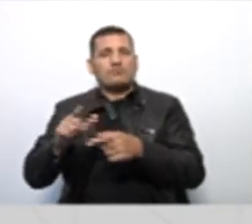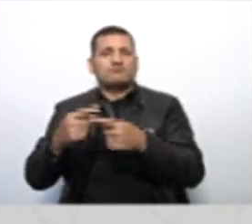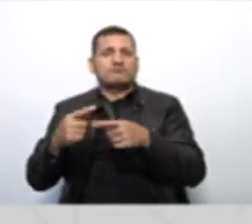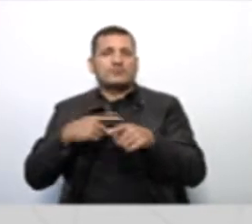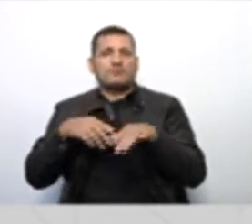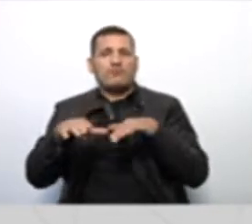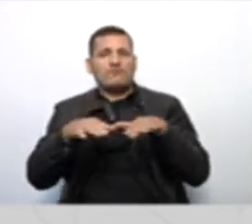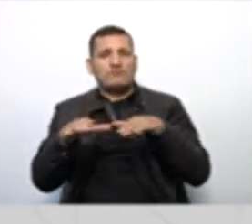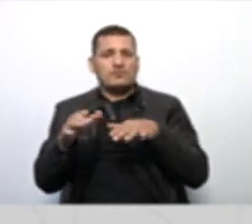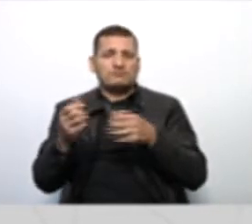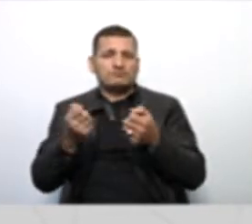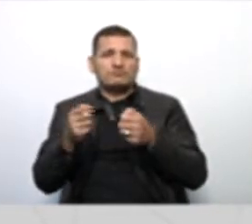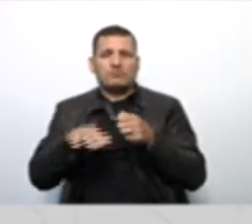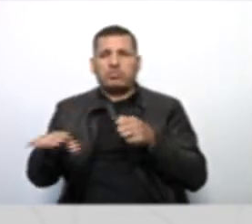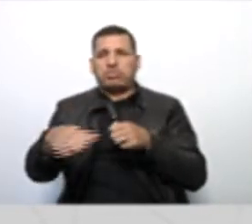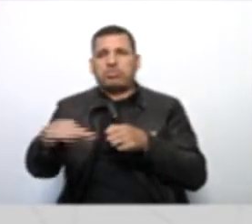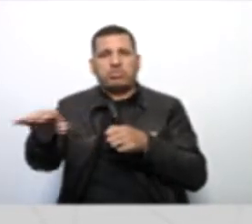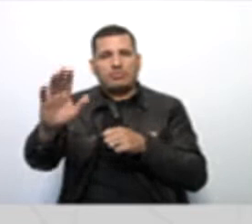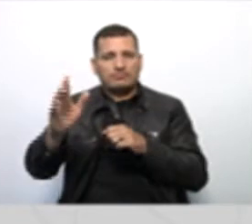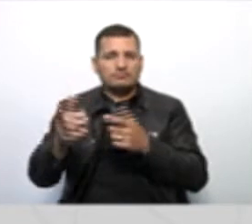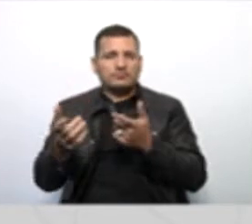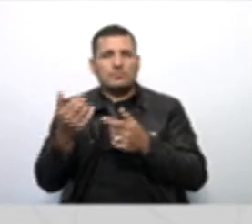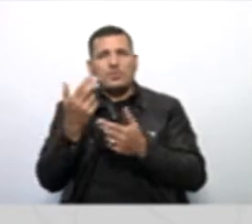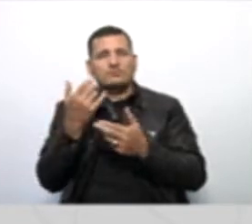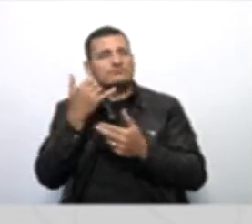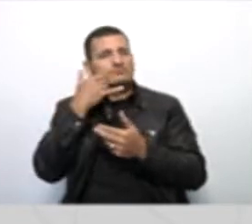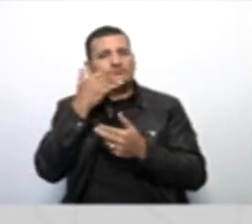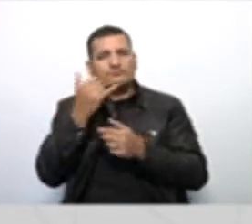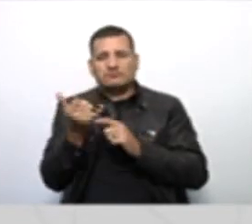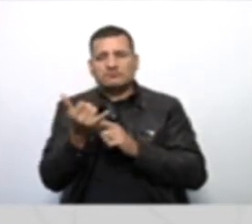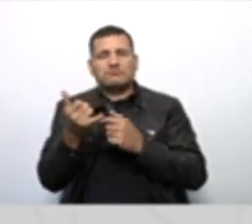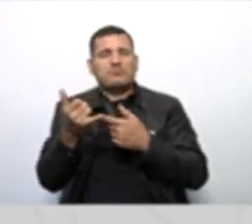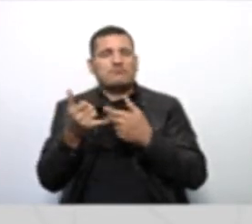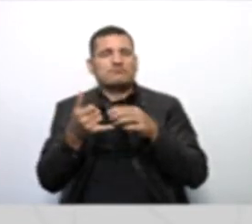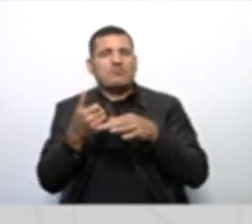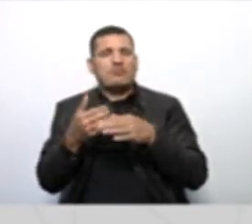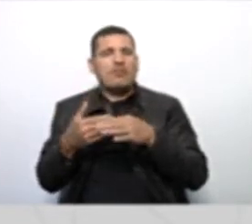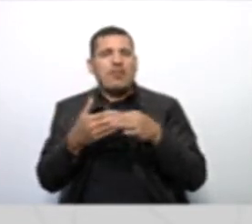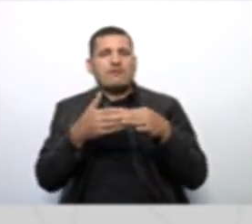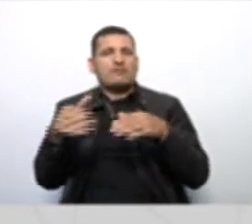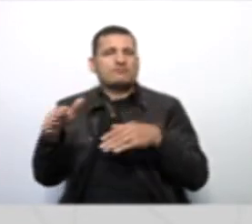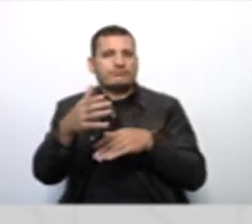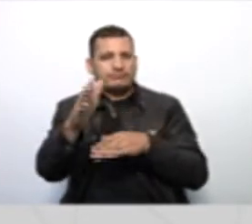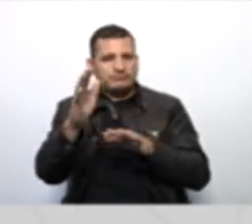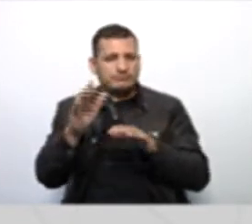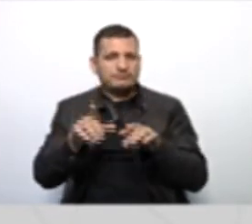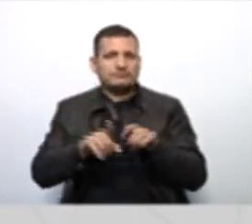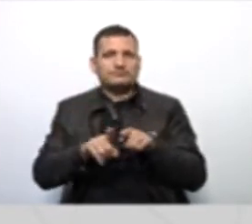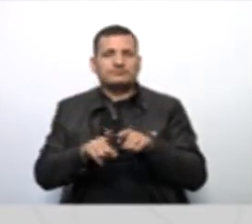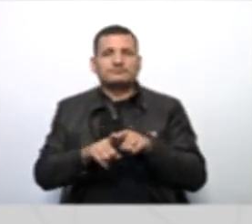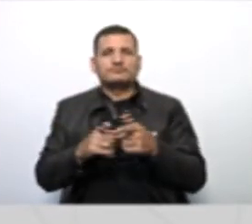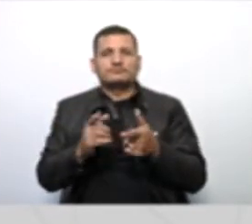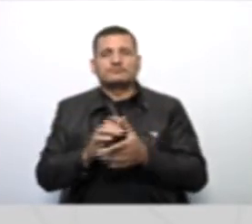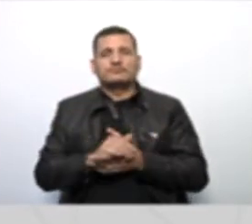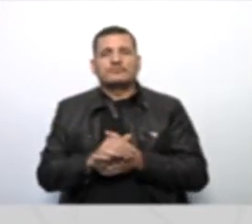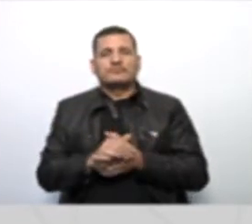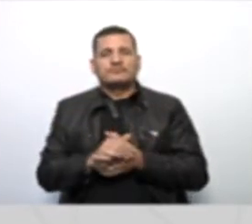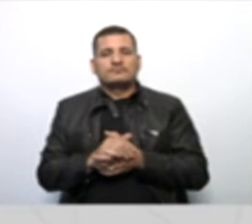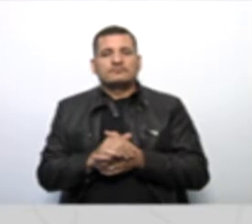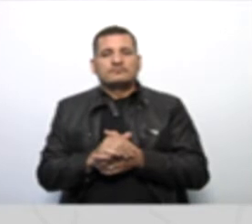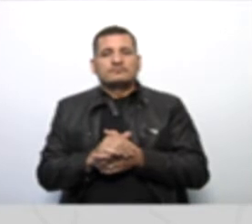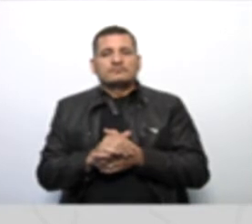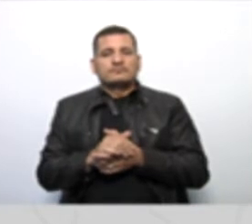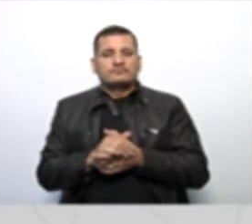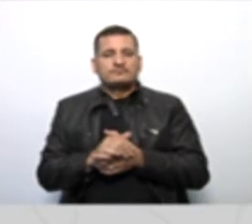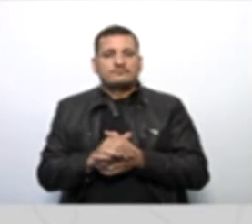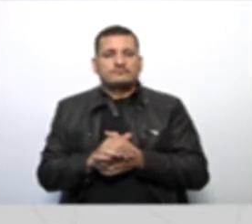para lá, vai para cá, e ali tem o GPS, tem tudo, praticamente um dispositivo móvel ali. Exatamente, as centrais multimídias, né? Vamos